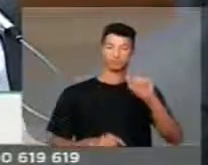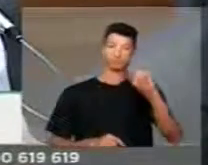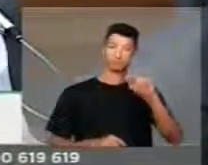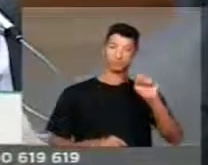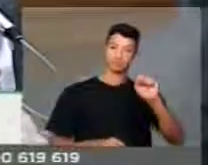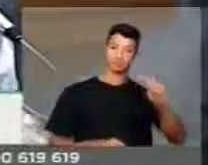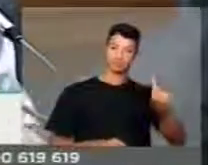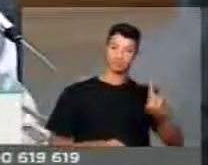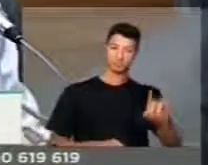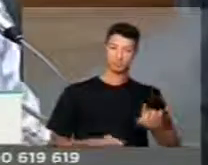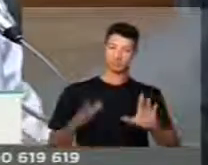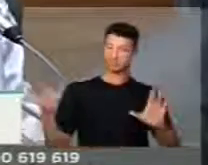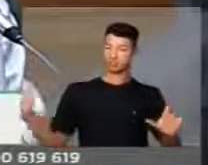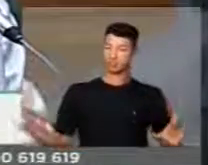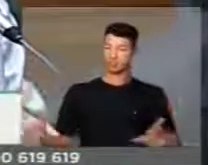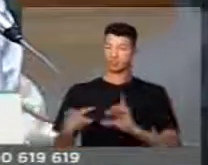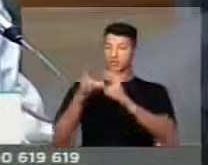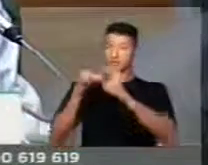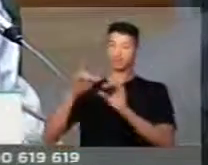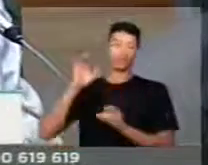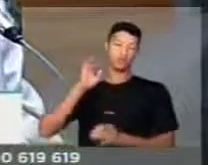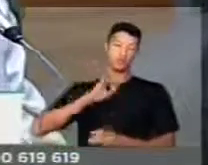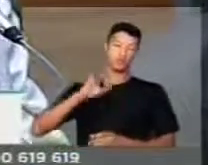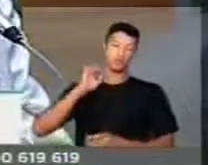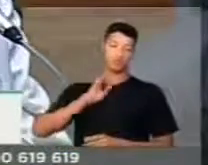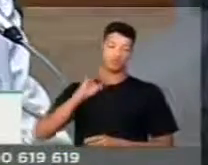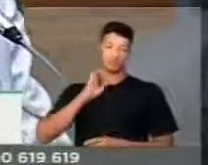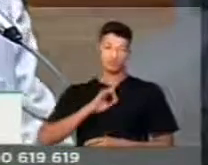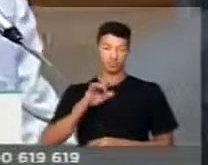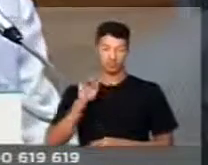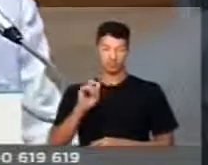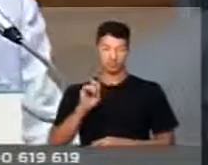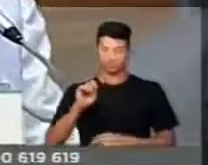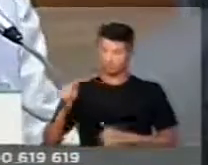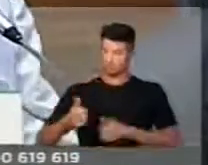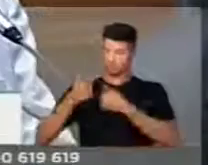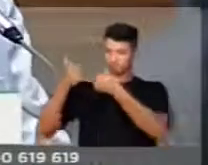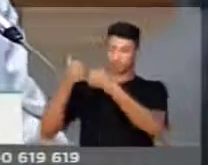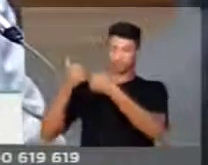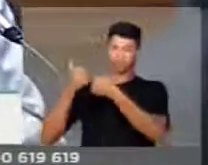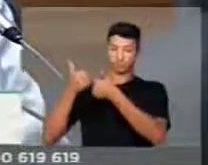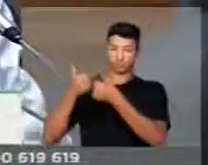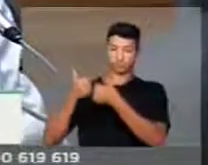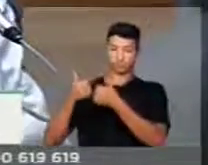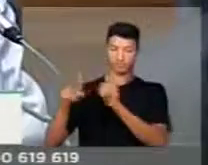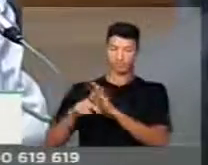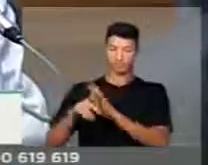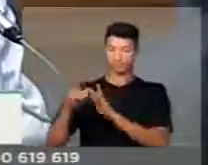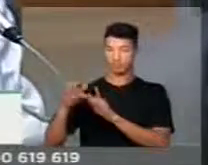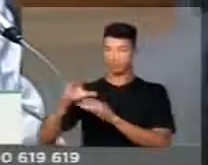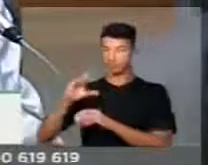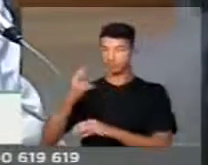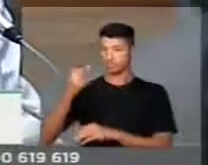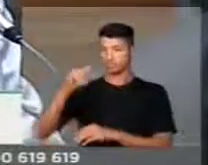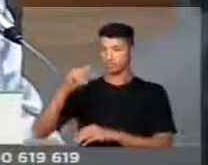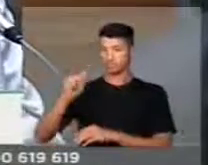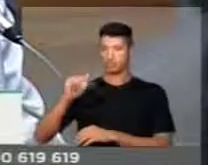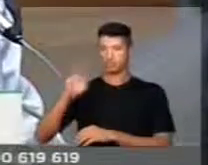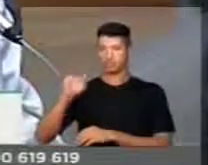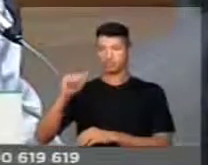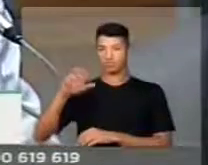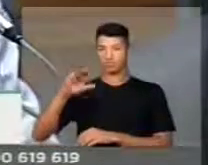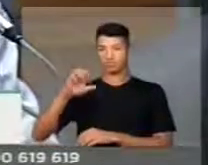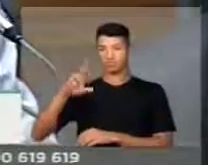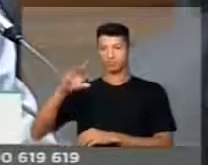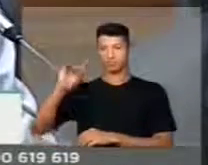PSD, uma aliança mineira que resultou numa chapa Tancredo, Hélio